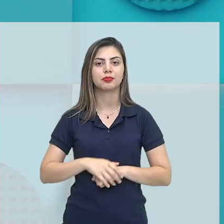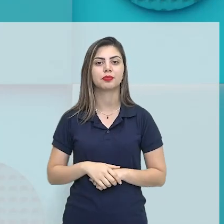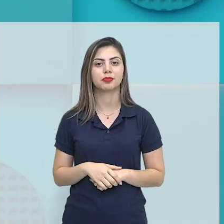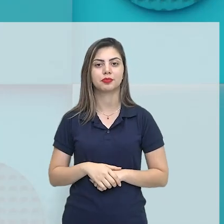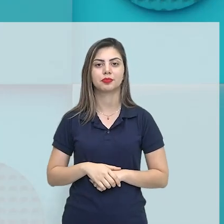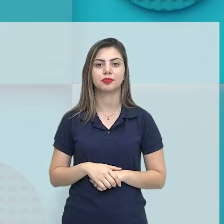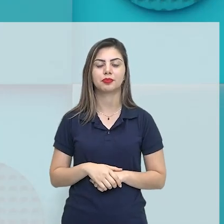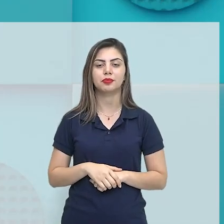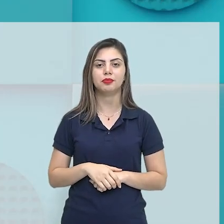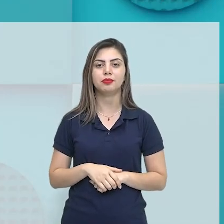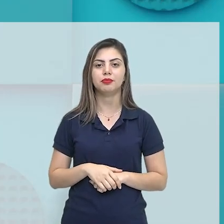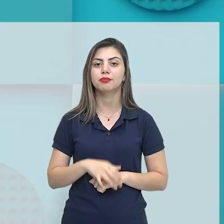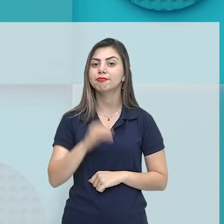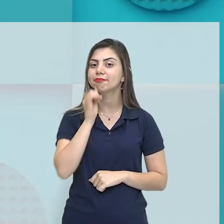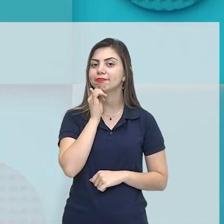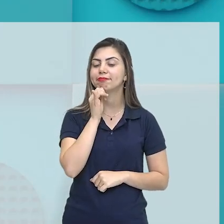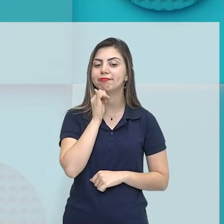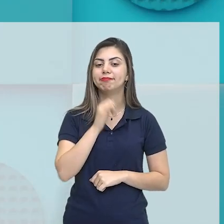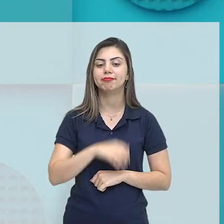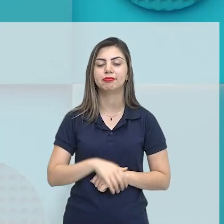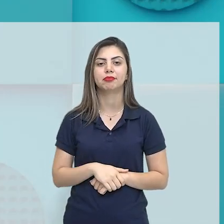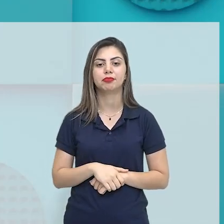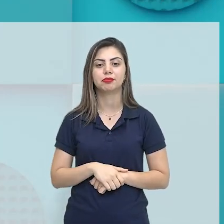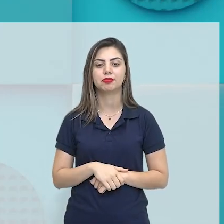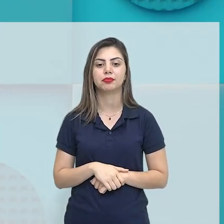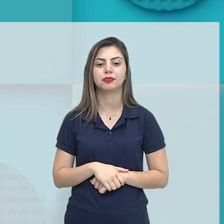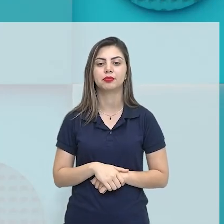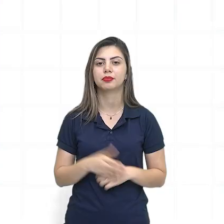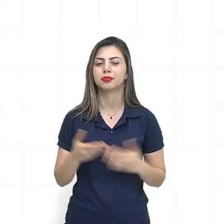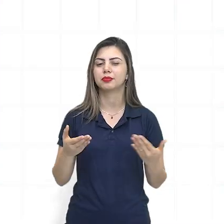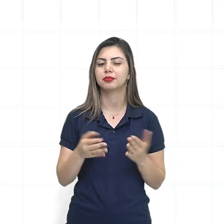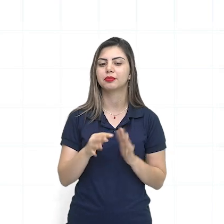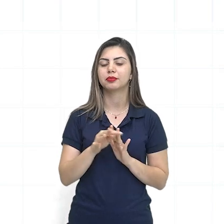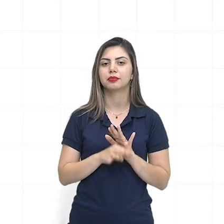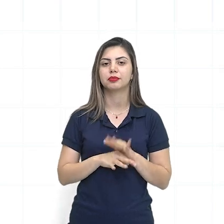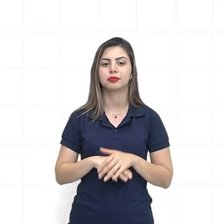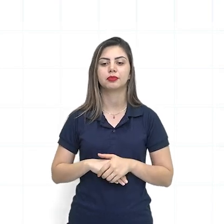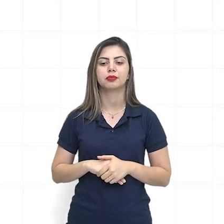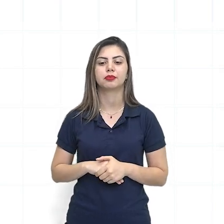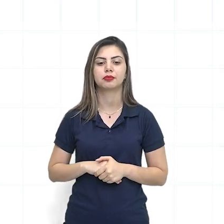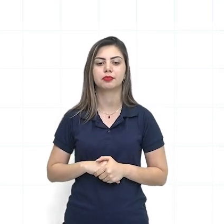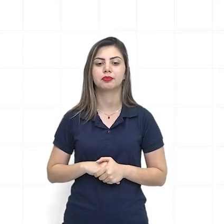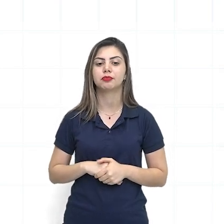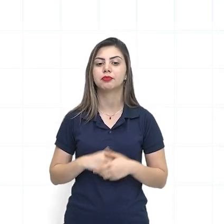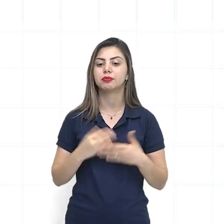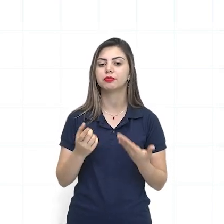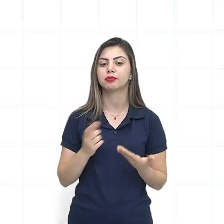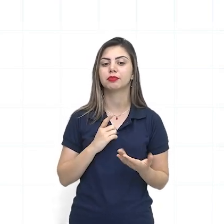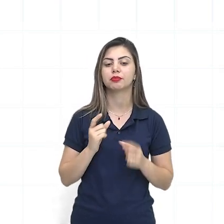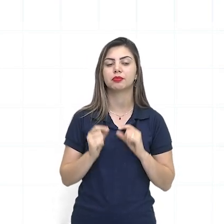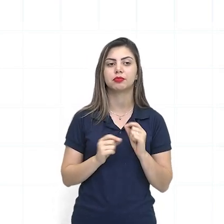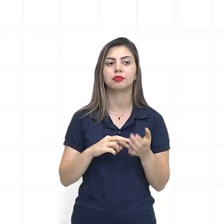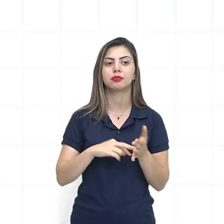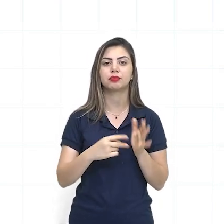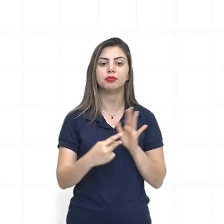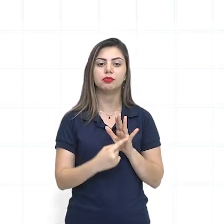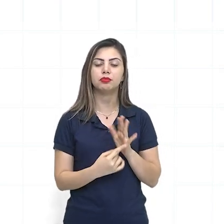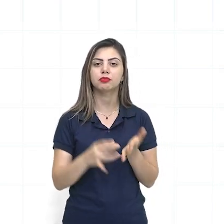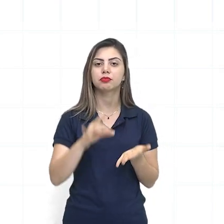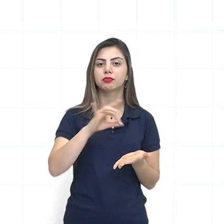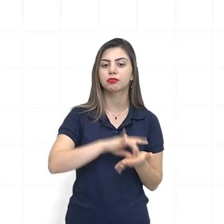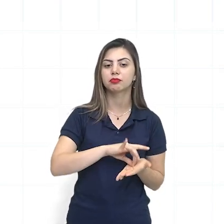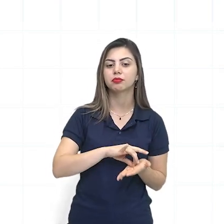estiverem inseridas. Por exemplo, vamos ver ali no texto. Sentido literal. Os